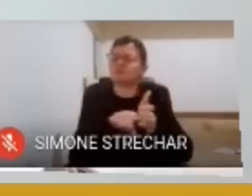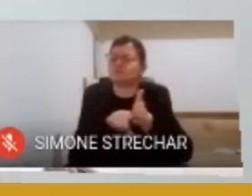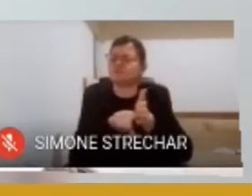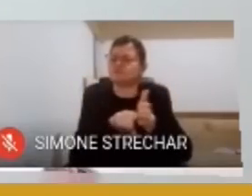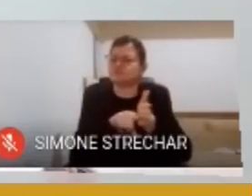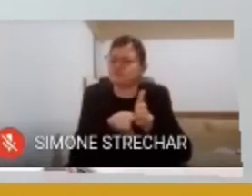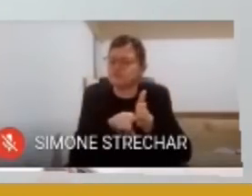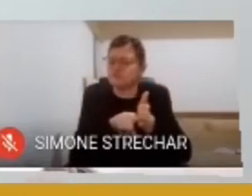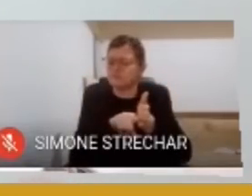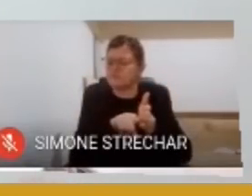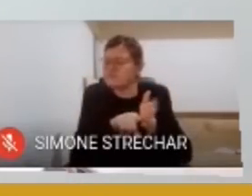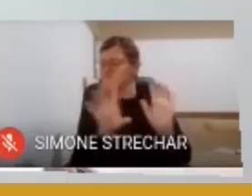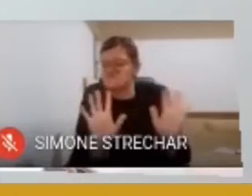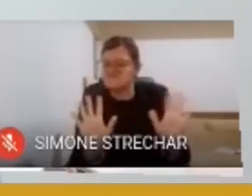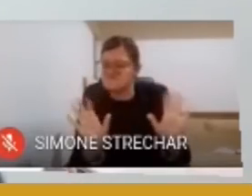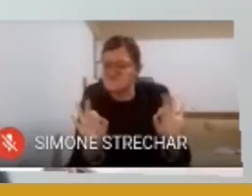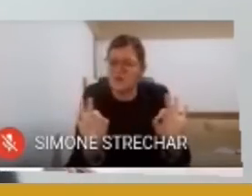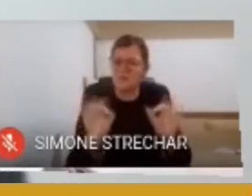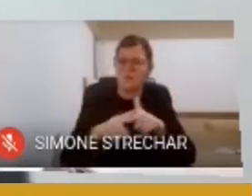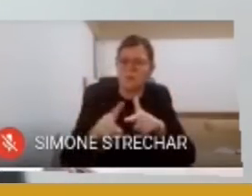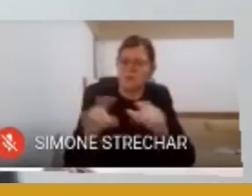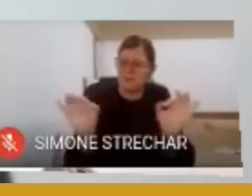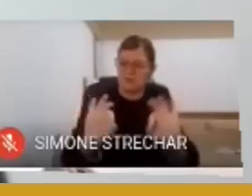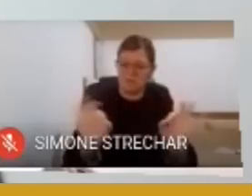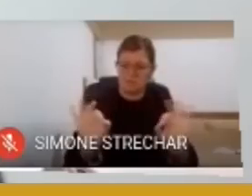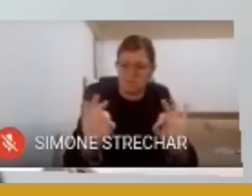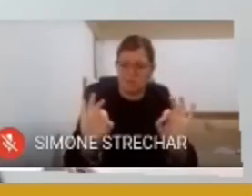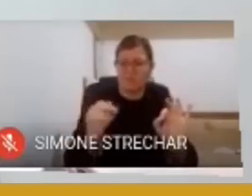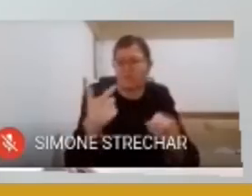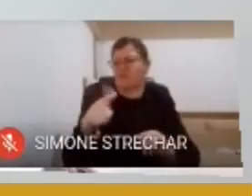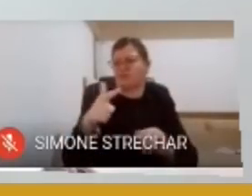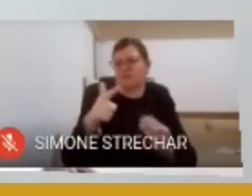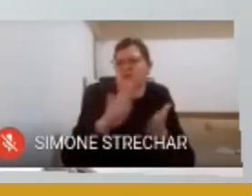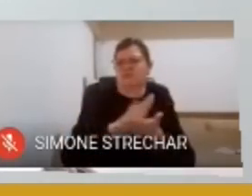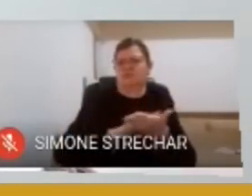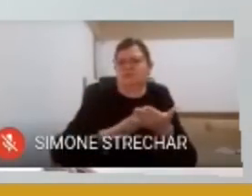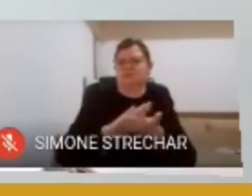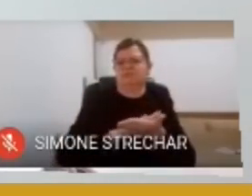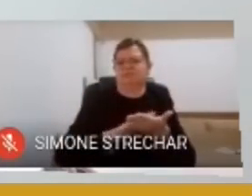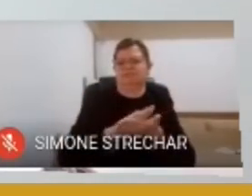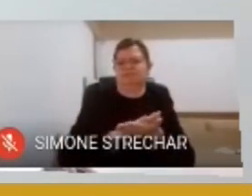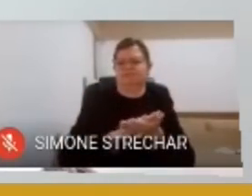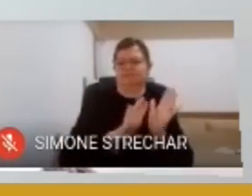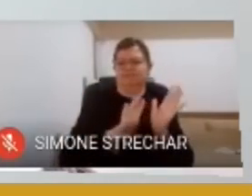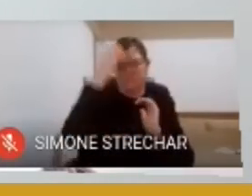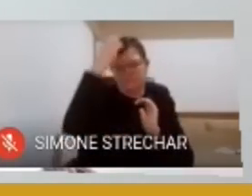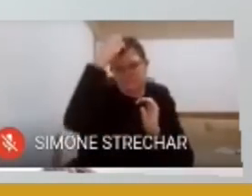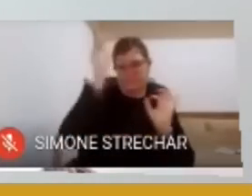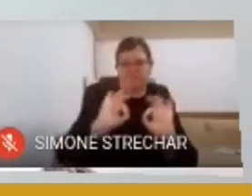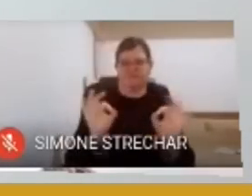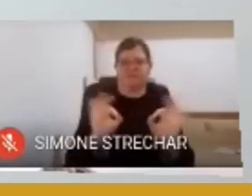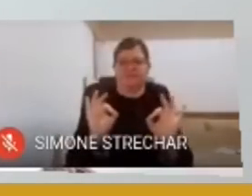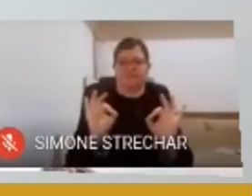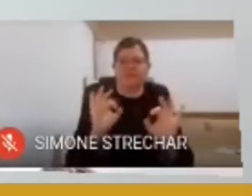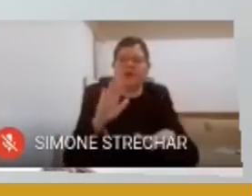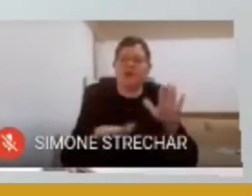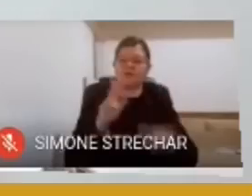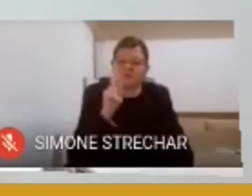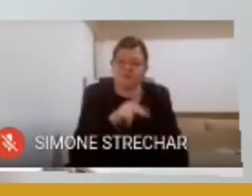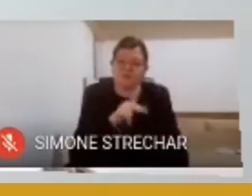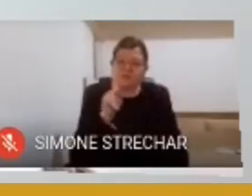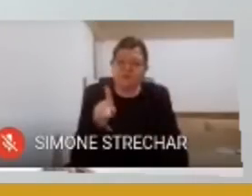comunidade como que essa denúncia pode ser feita. E mencionando sempre, se essa suspeita não for efetivada,